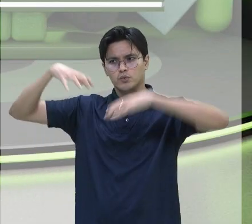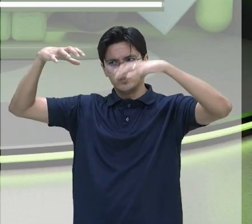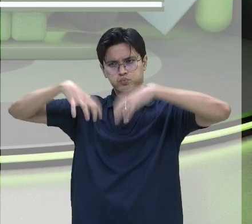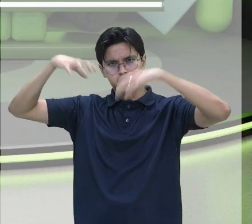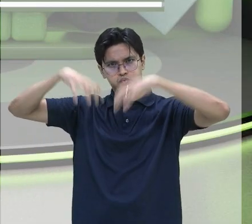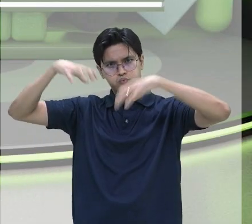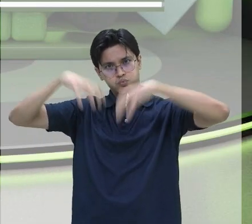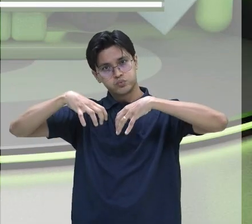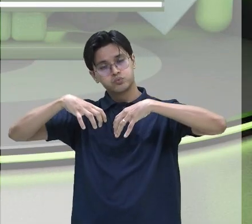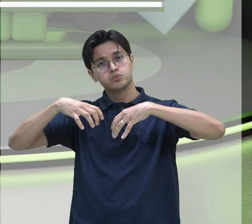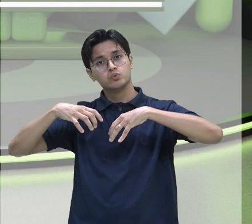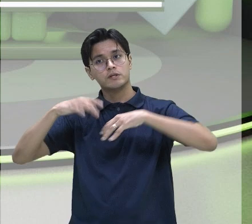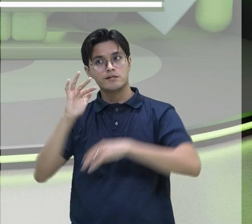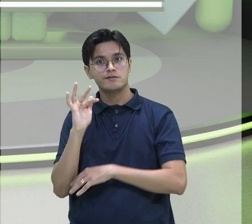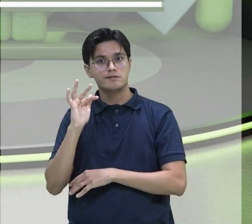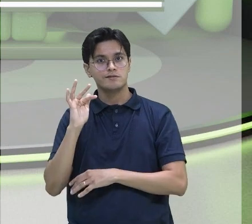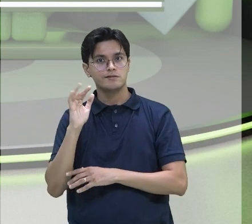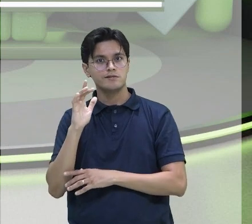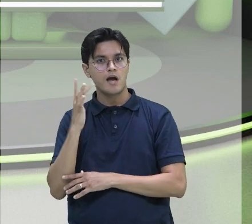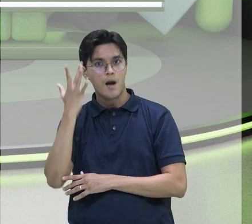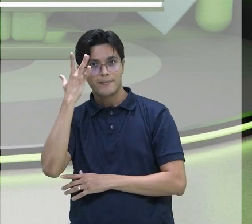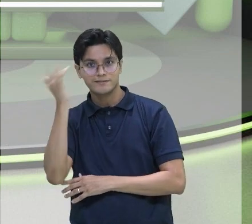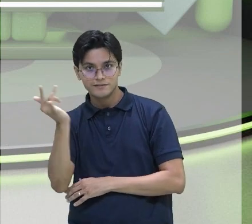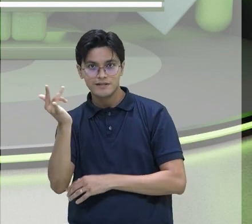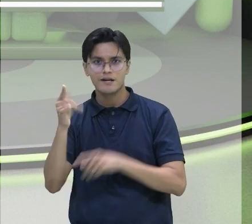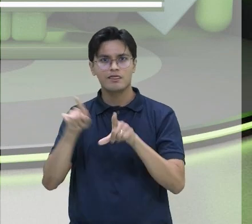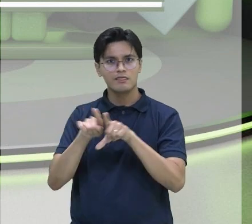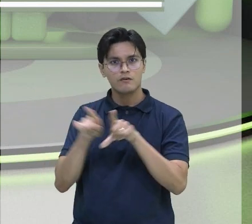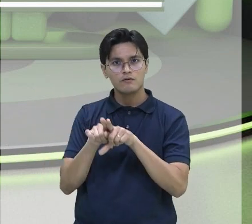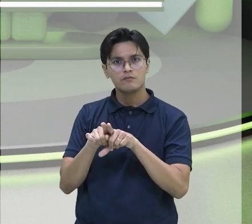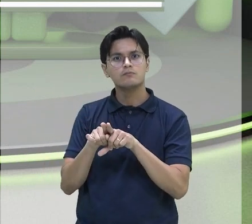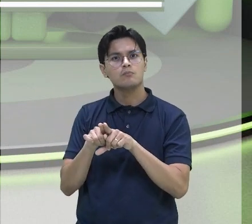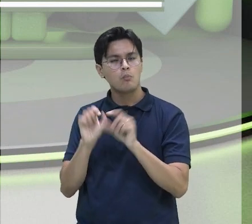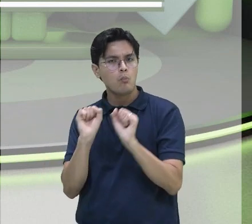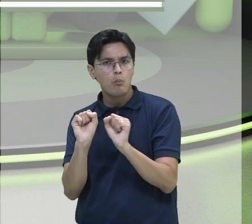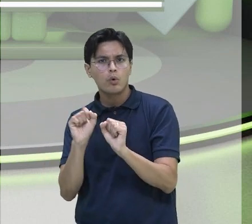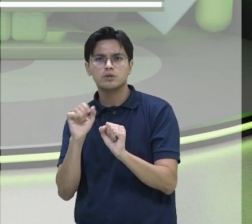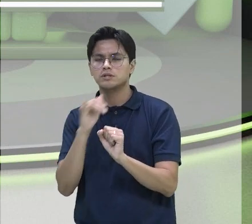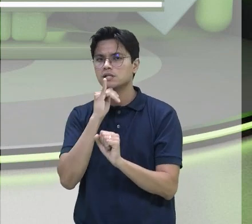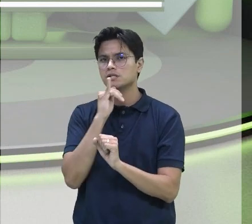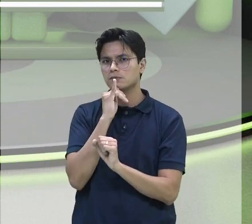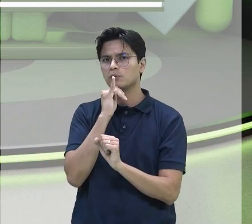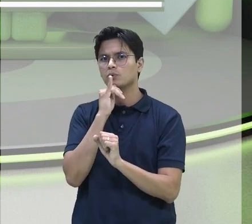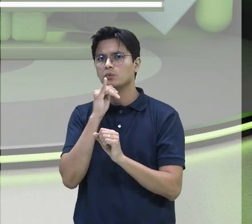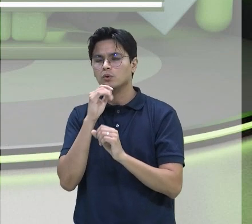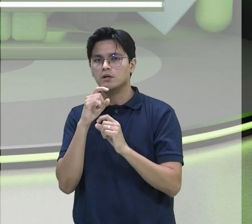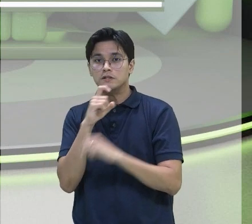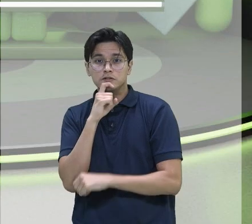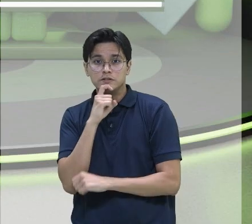pode fazer frio, né? Conforme a previsão do tempo. Já o clima,